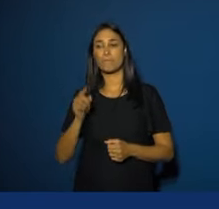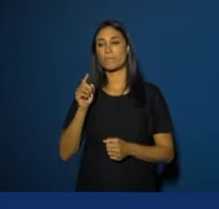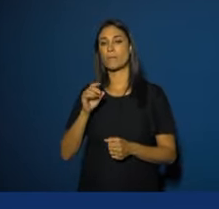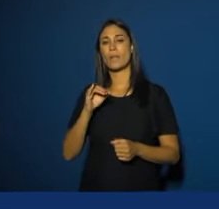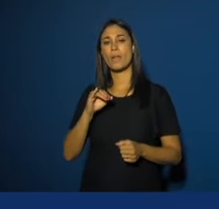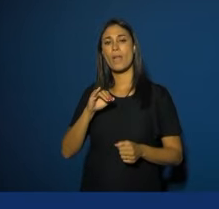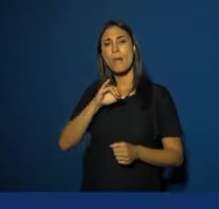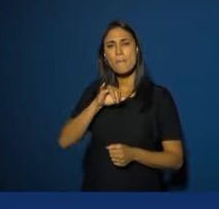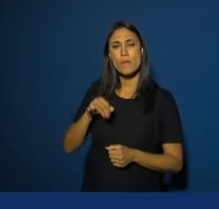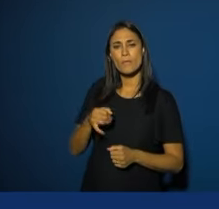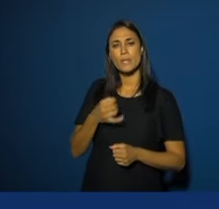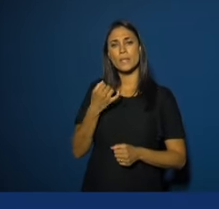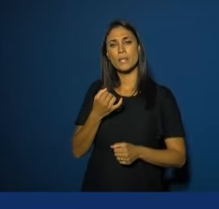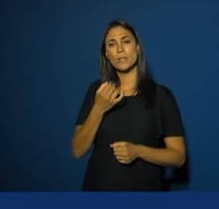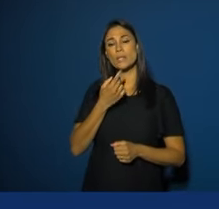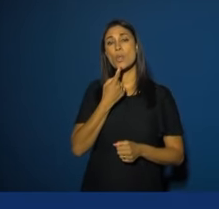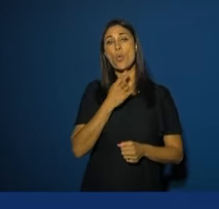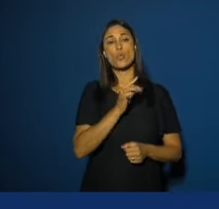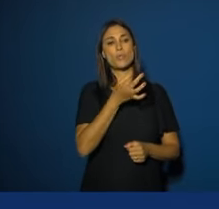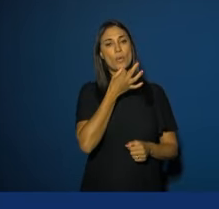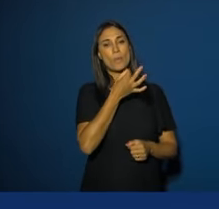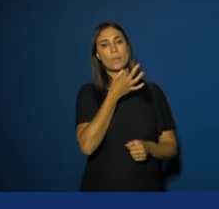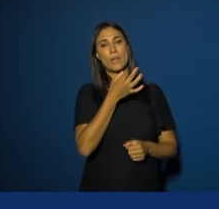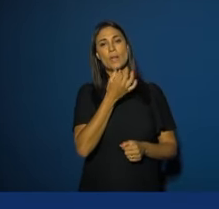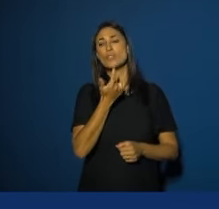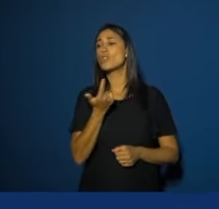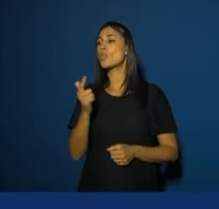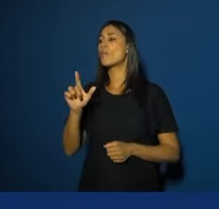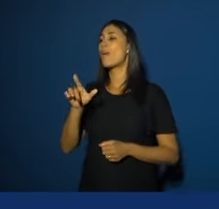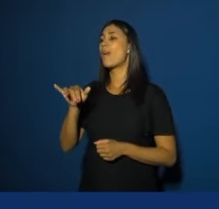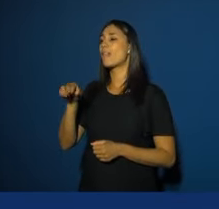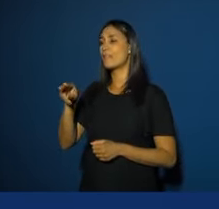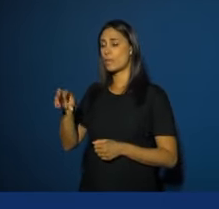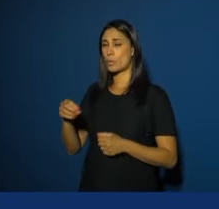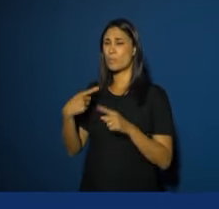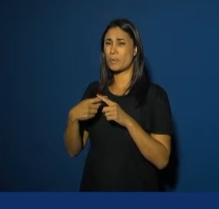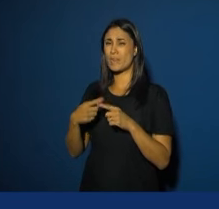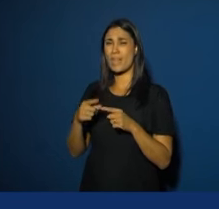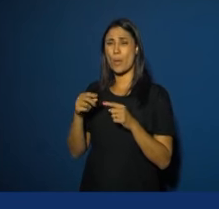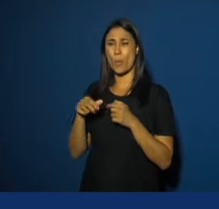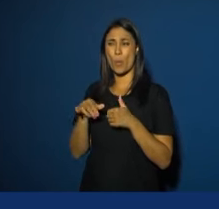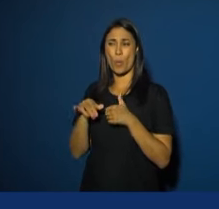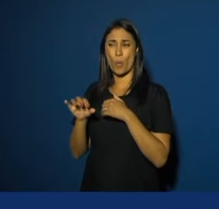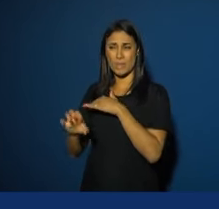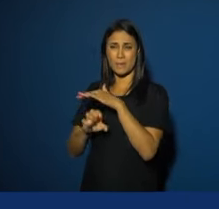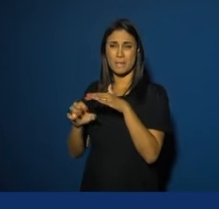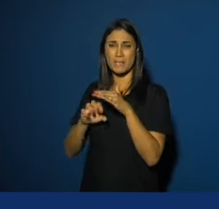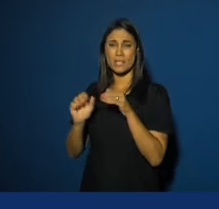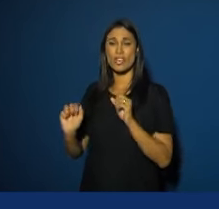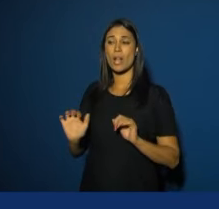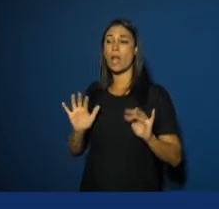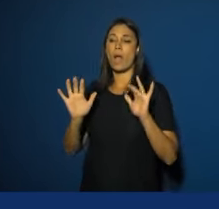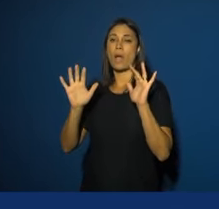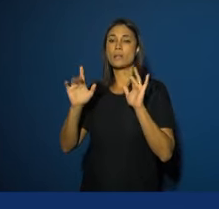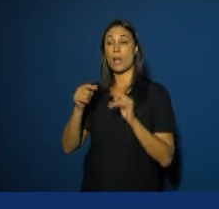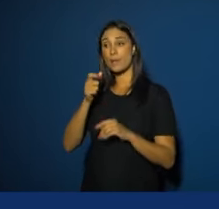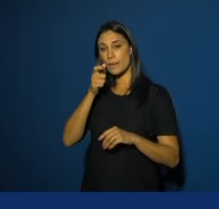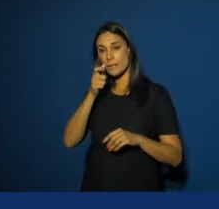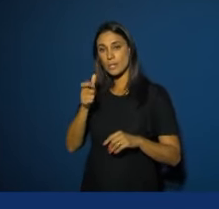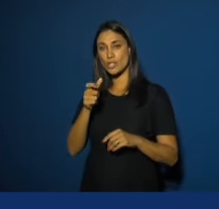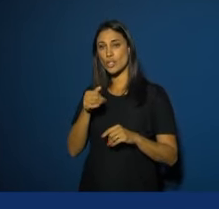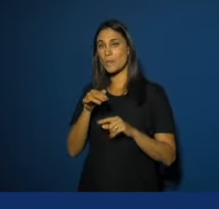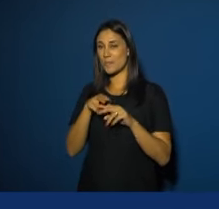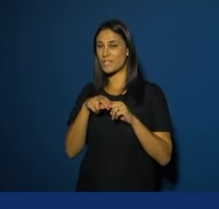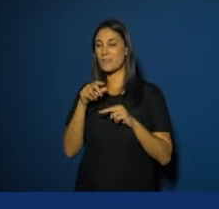desse último comentário, eu queria passar a palavra novamente para o Lino, porque o mercado de gás brasileiro é muito interessante. Até trabalhando com uma